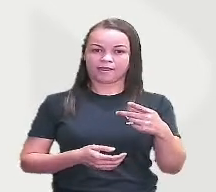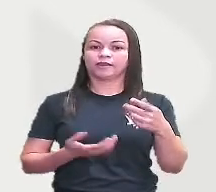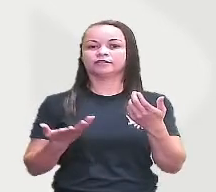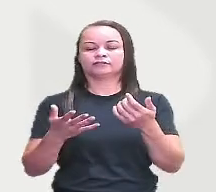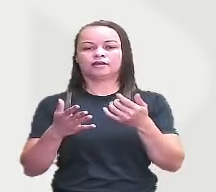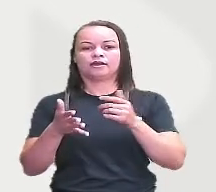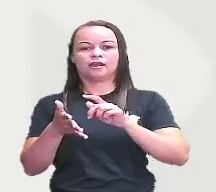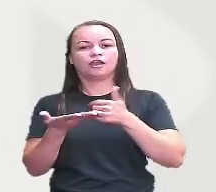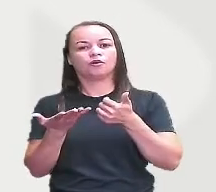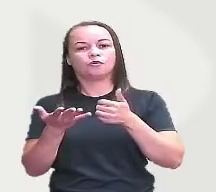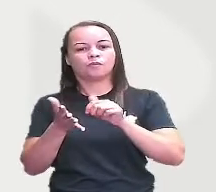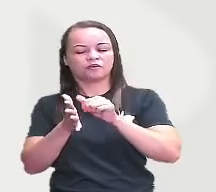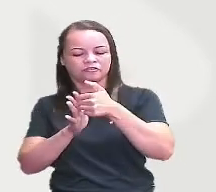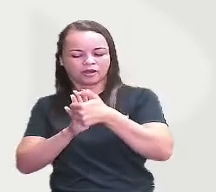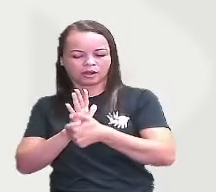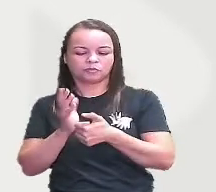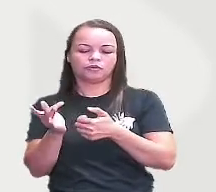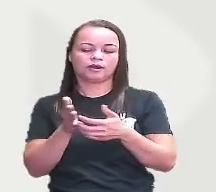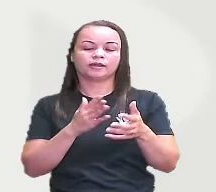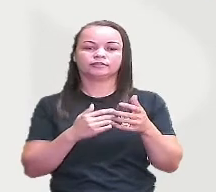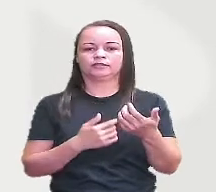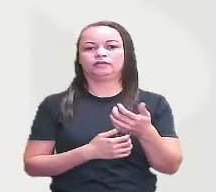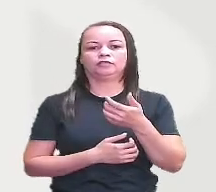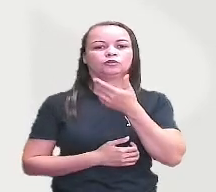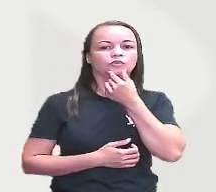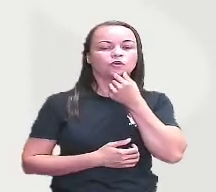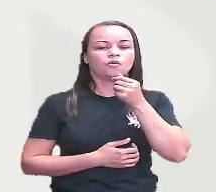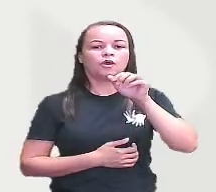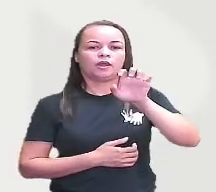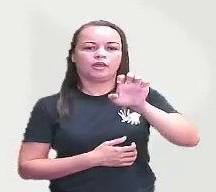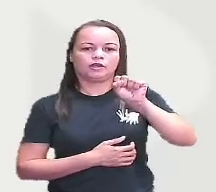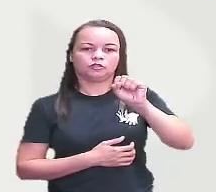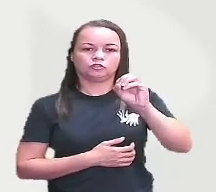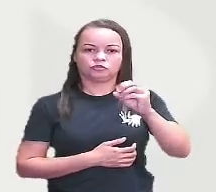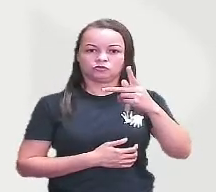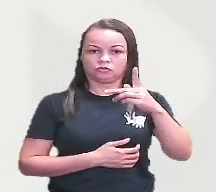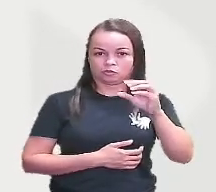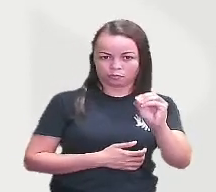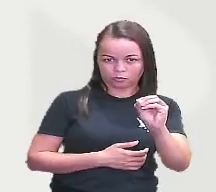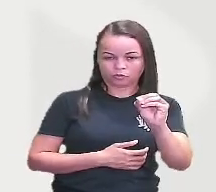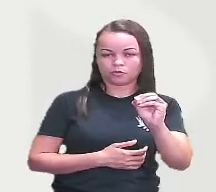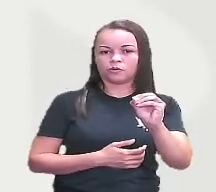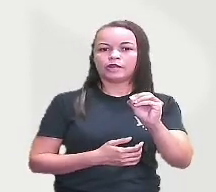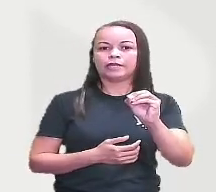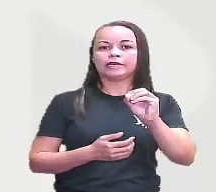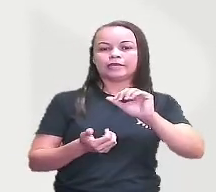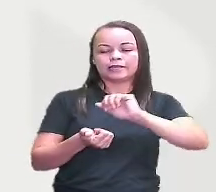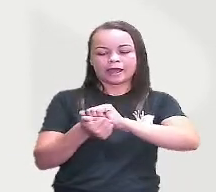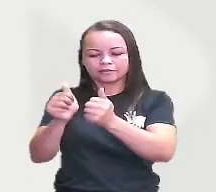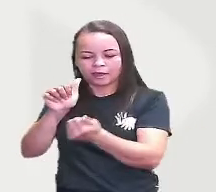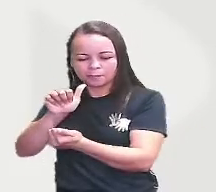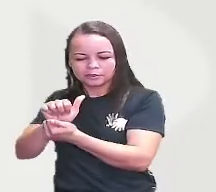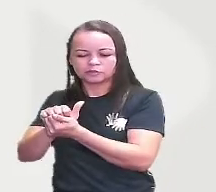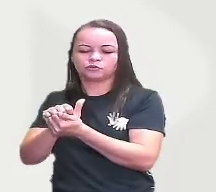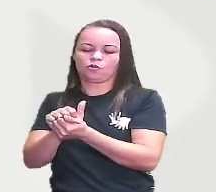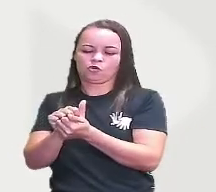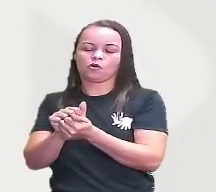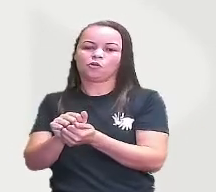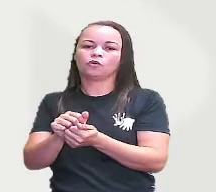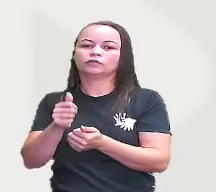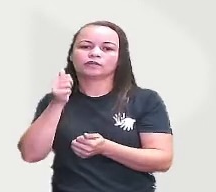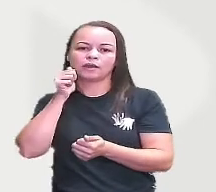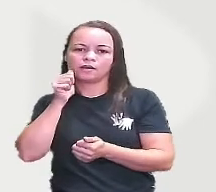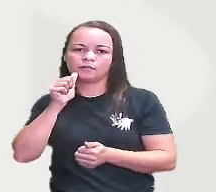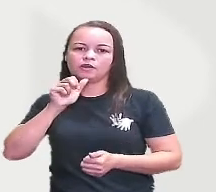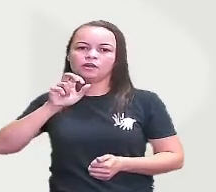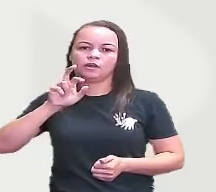uma adaptação de Ruth Rocha. Tá? É como Ruth Rocha leu a fábula de Esopo e